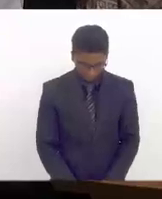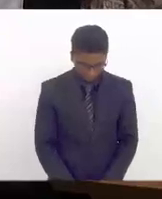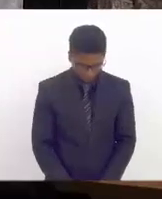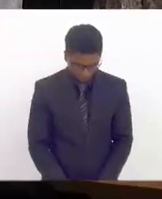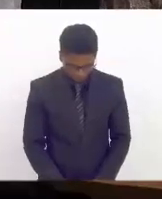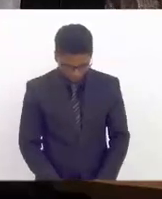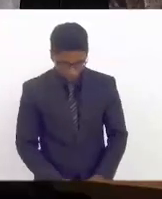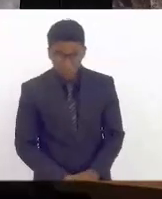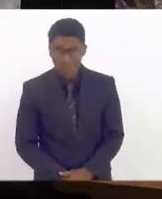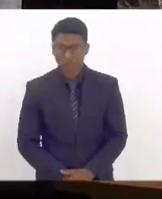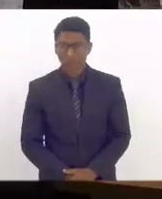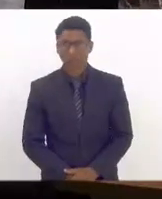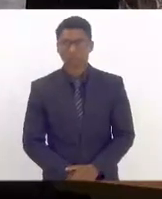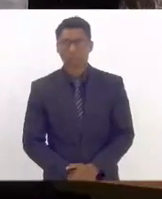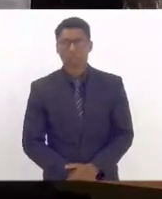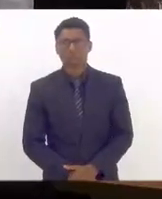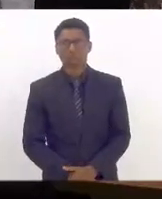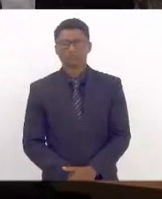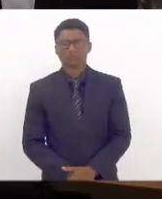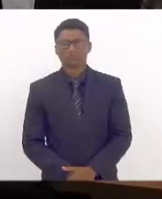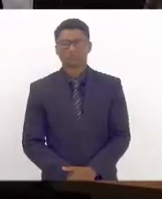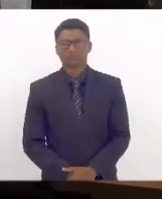fado tão